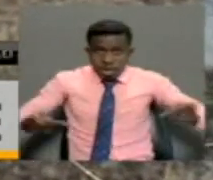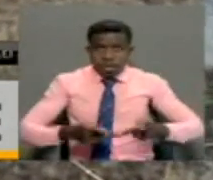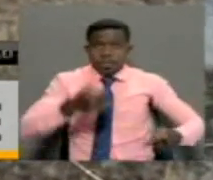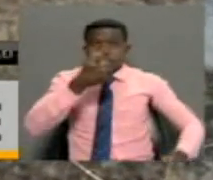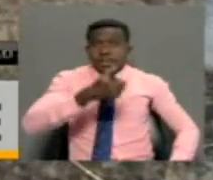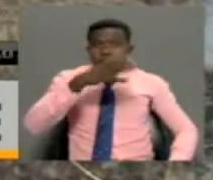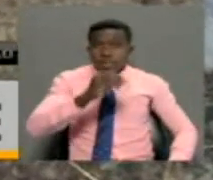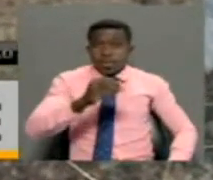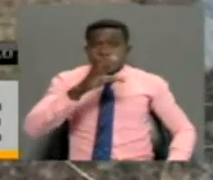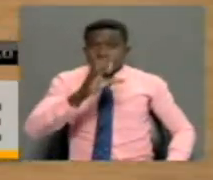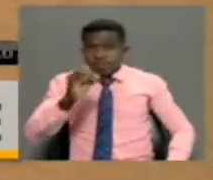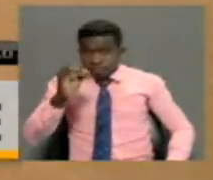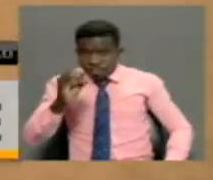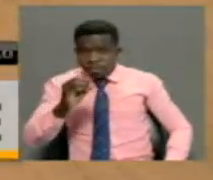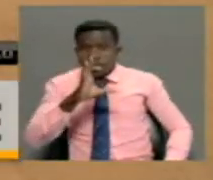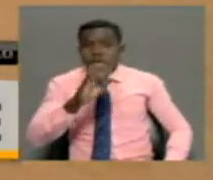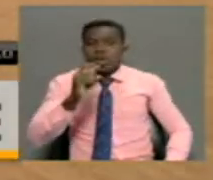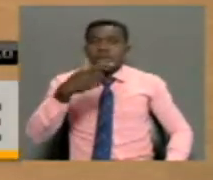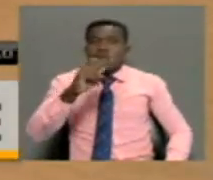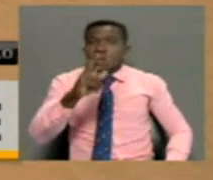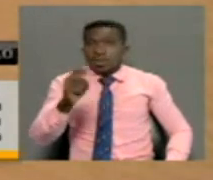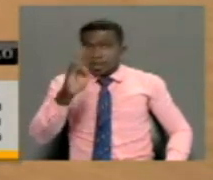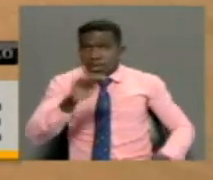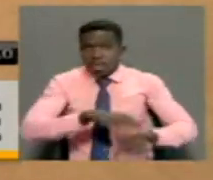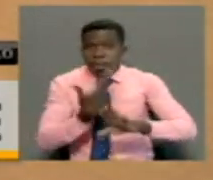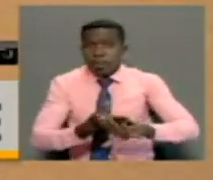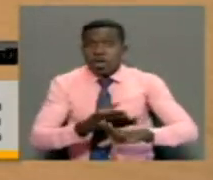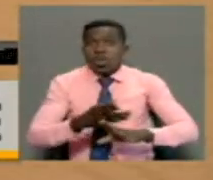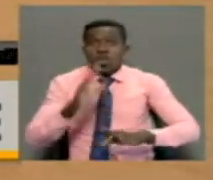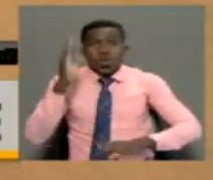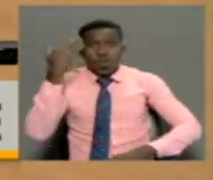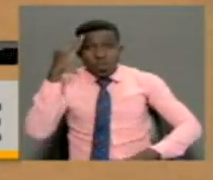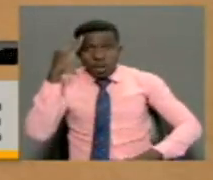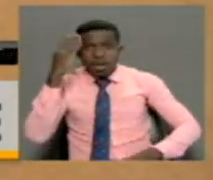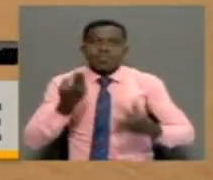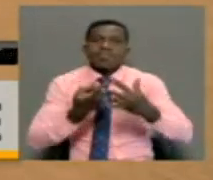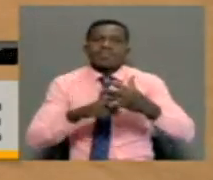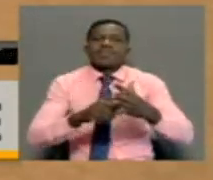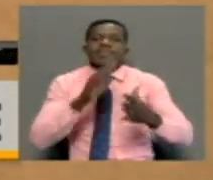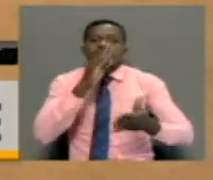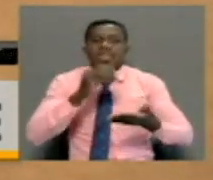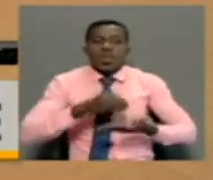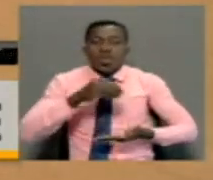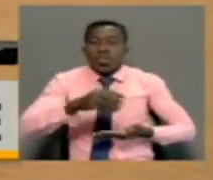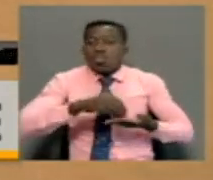fevereiro, arrancarmos com essa produção. Este é o resultado da campanha agrícola